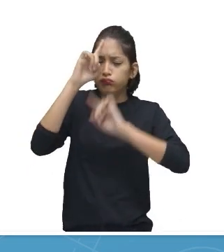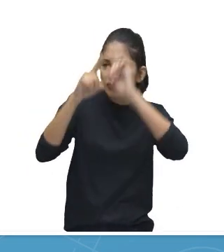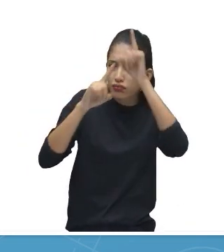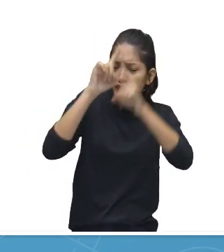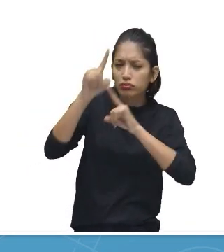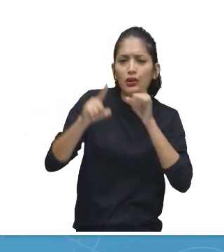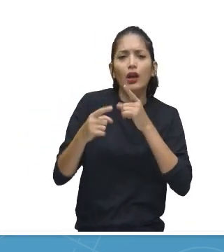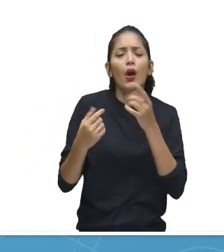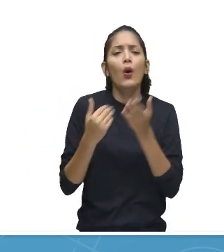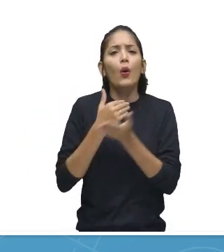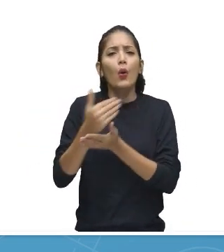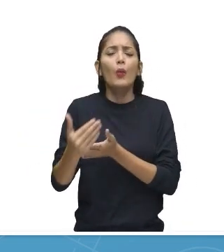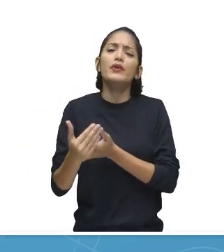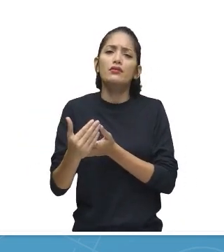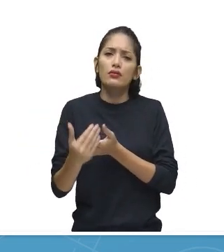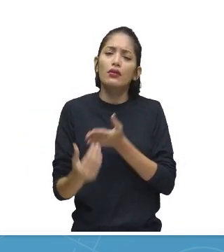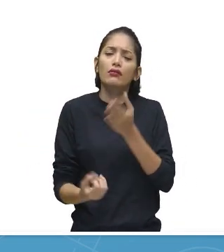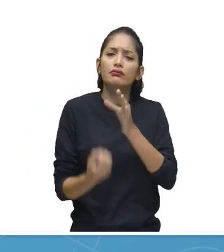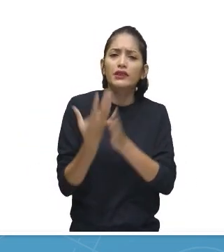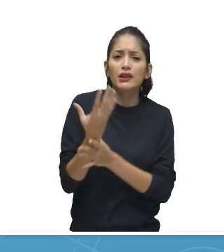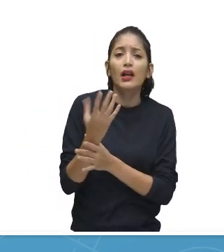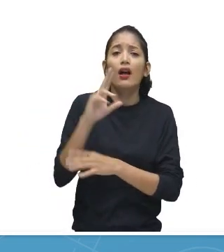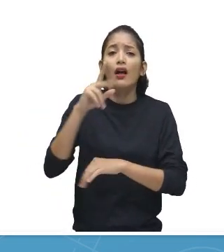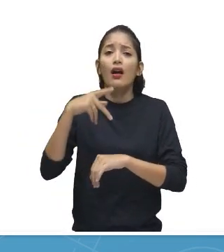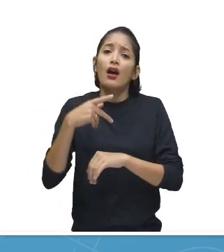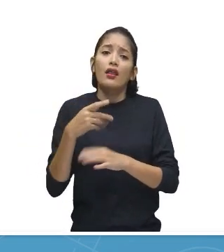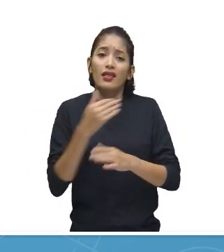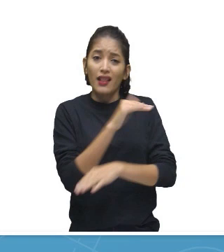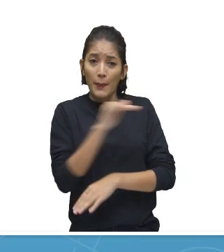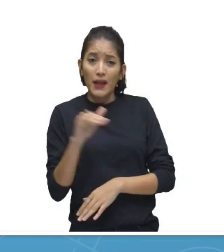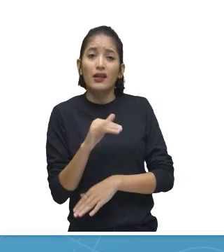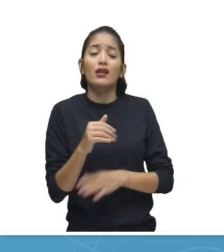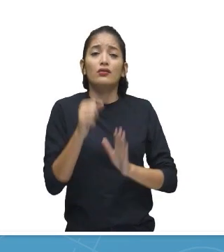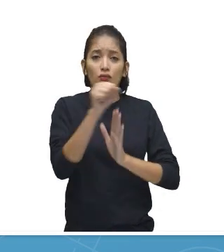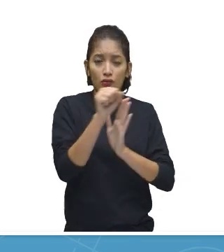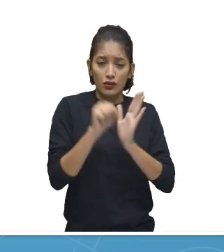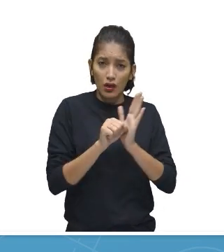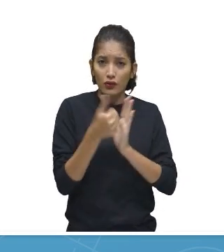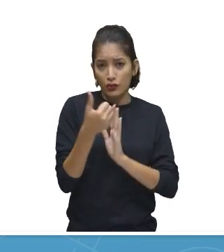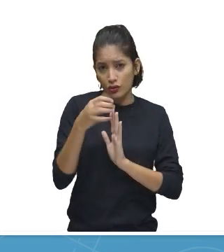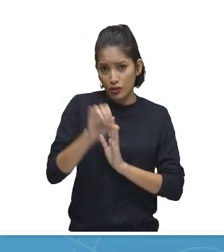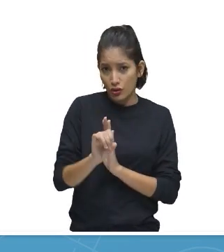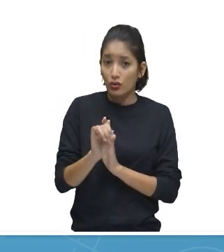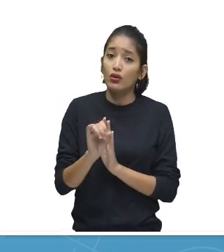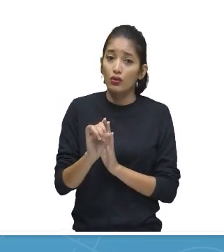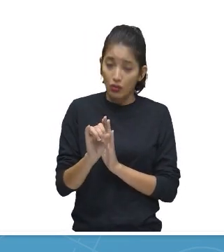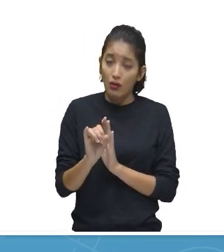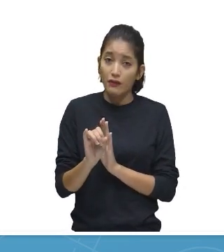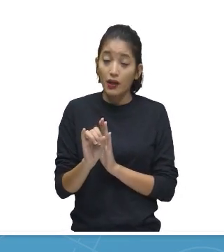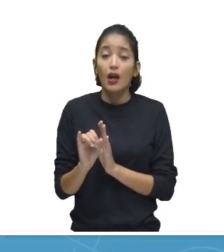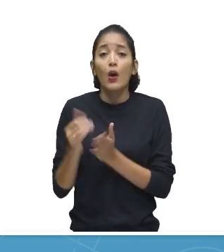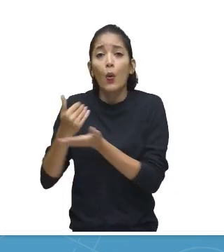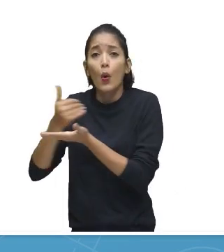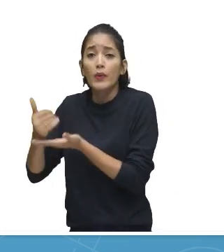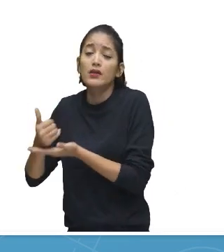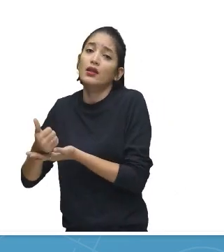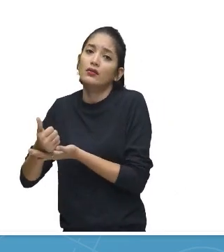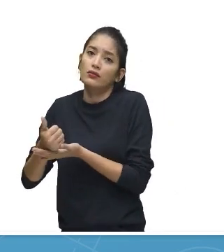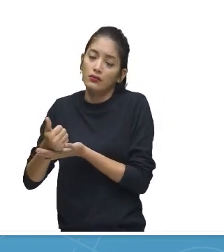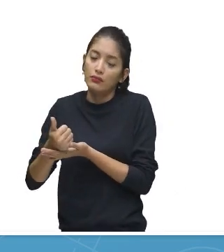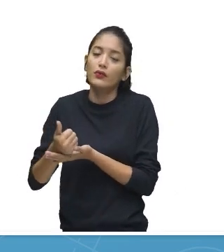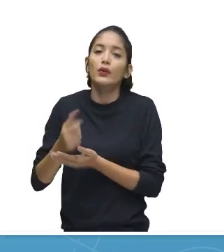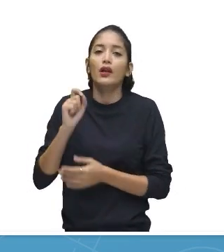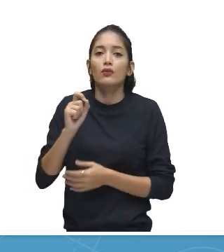se desenvolver a partir da segunda metade do século XIX, atingindo o ápice na primeira metade do século